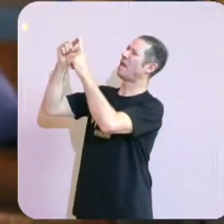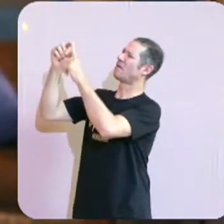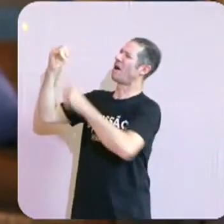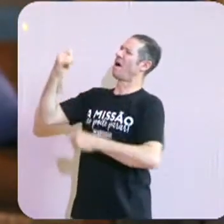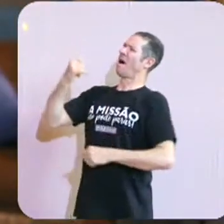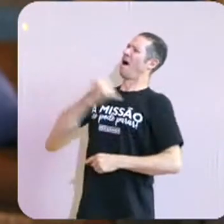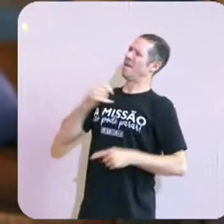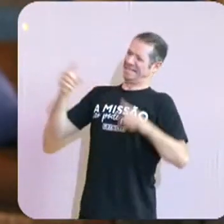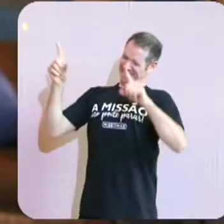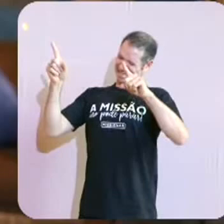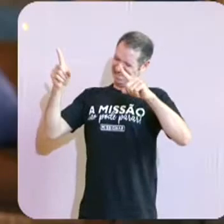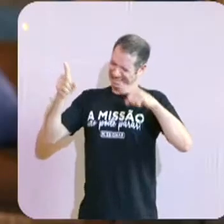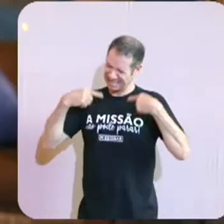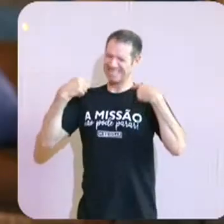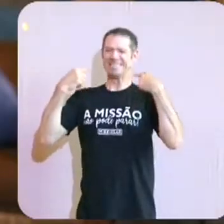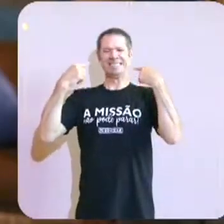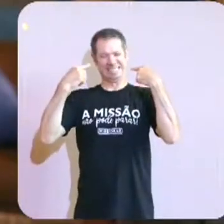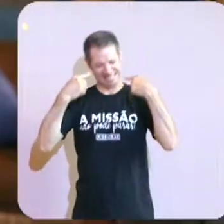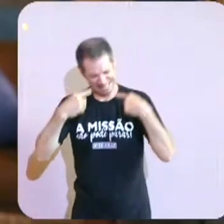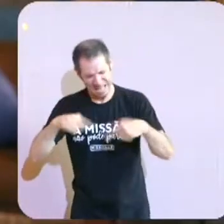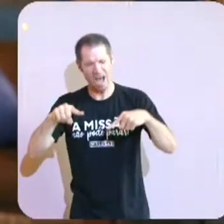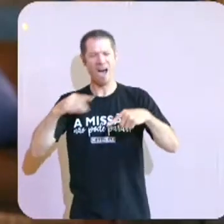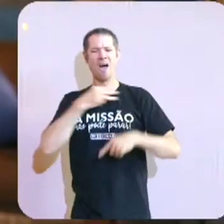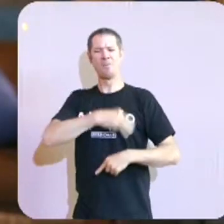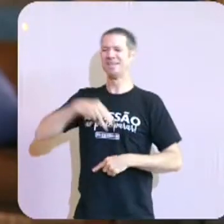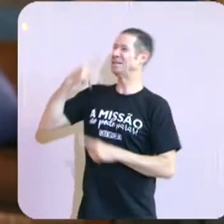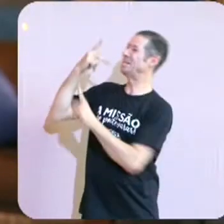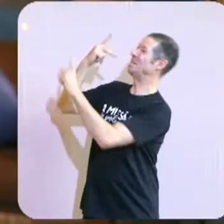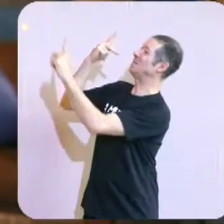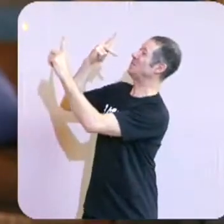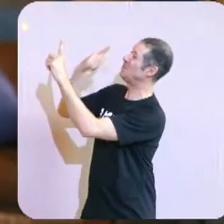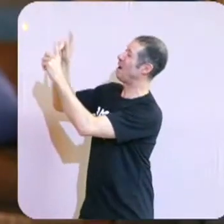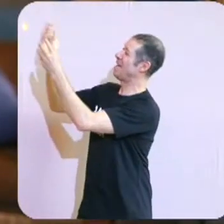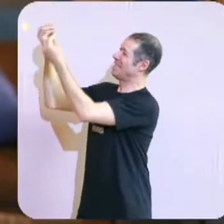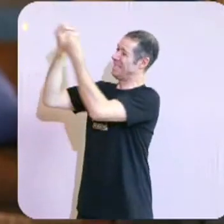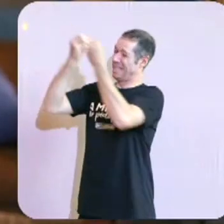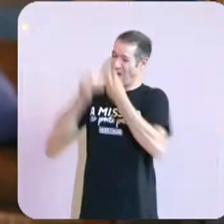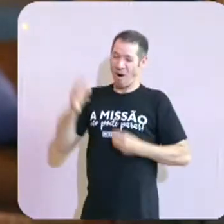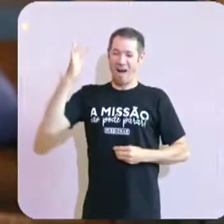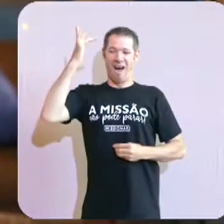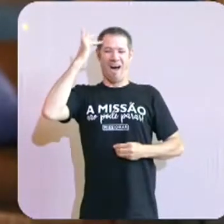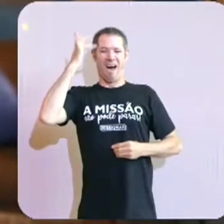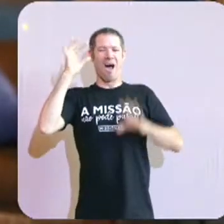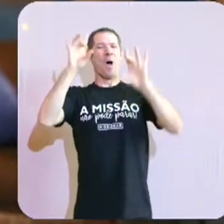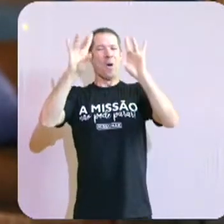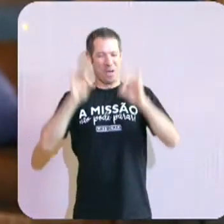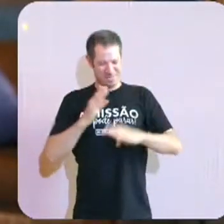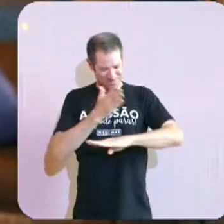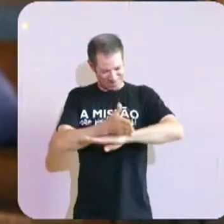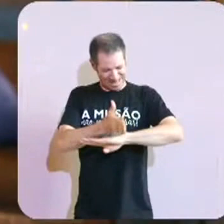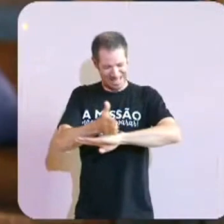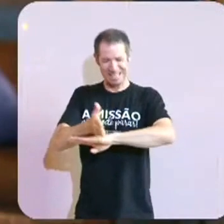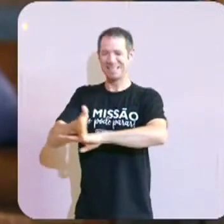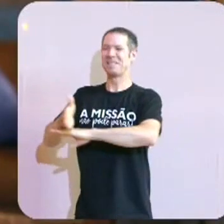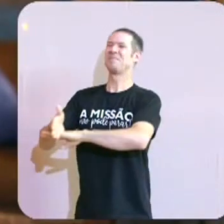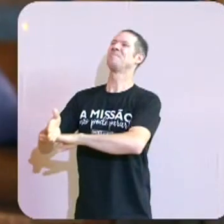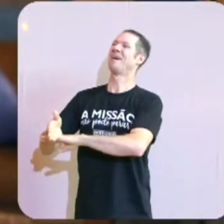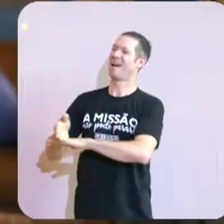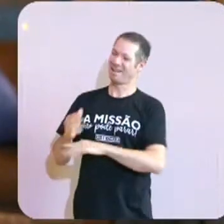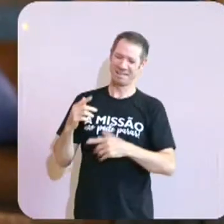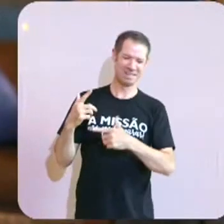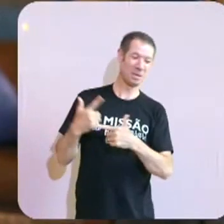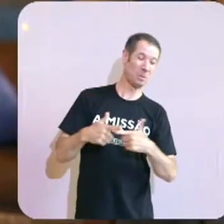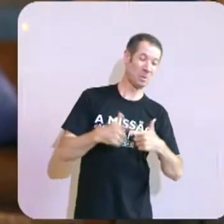nos desafie a continuar com a missão que é tua. Deus nos deu o privilégio de participar dela, a despeito das